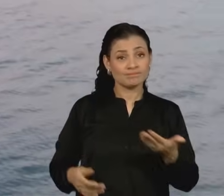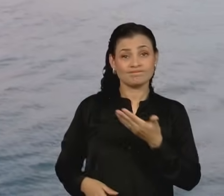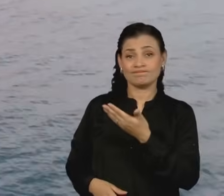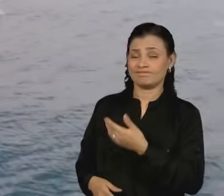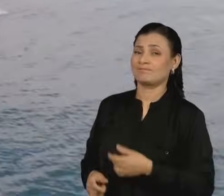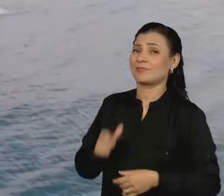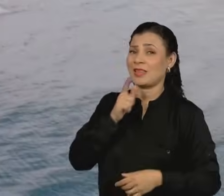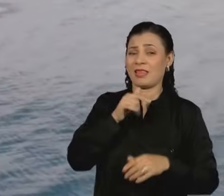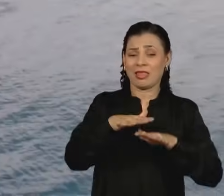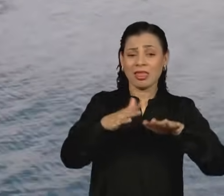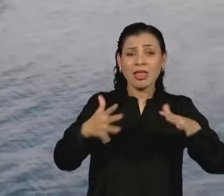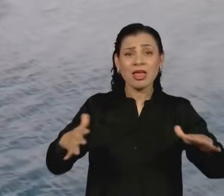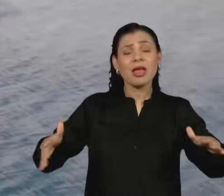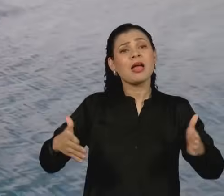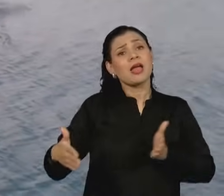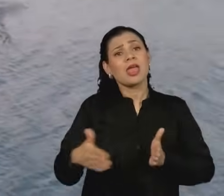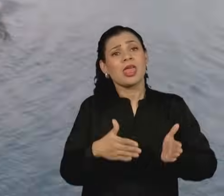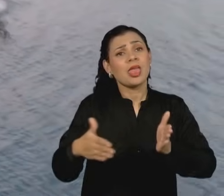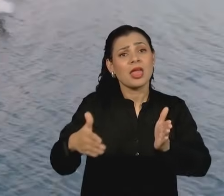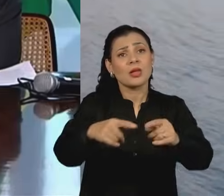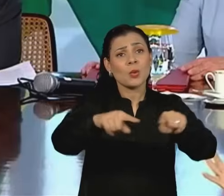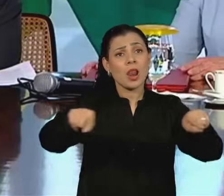nos lagos, rios e mares.